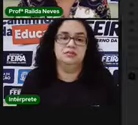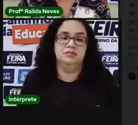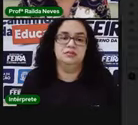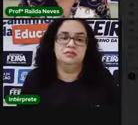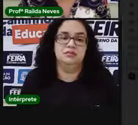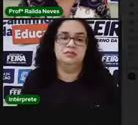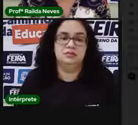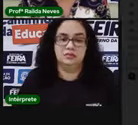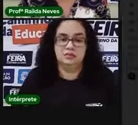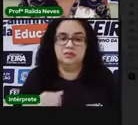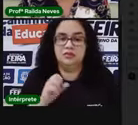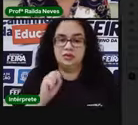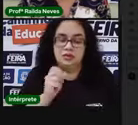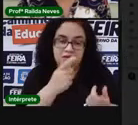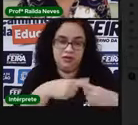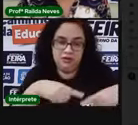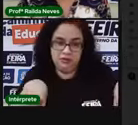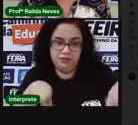Isso.